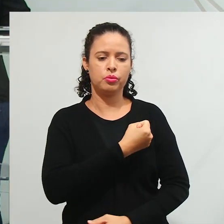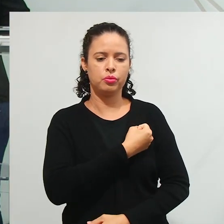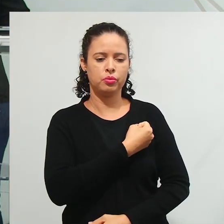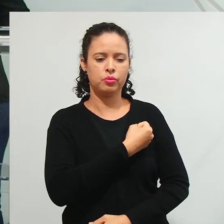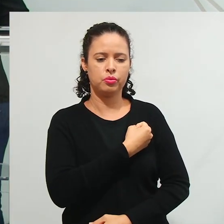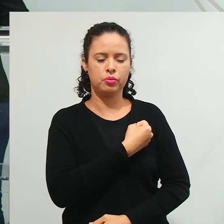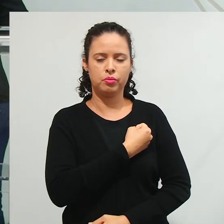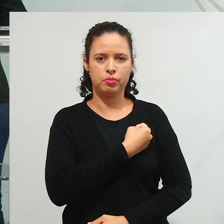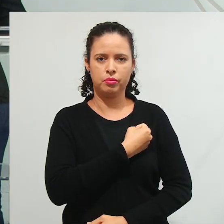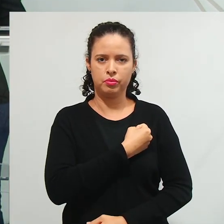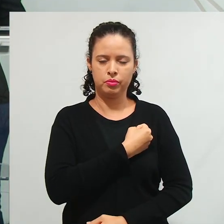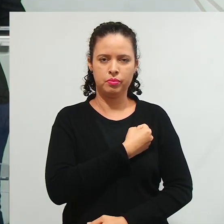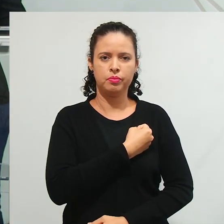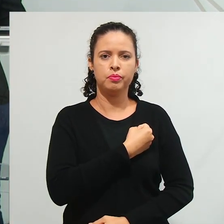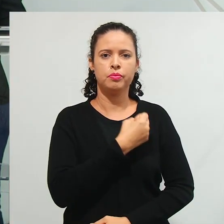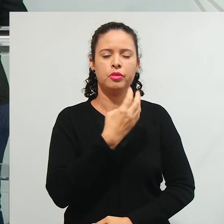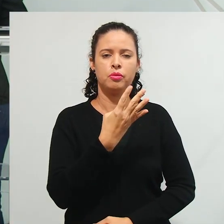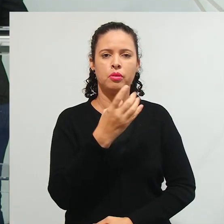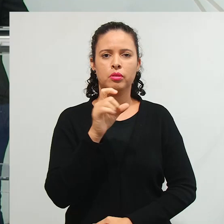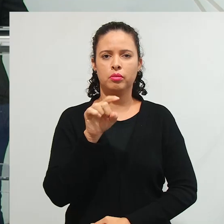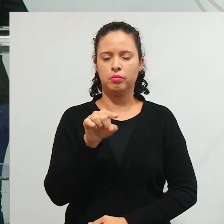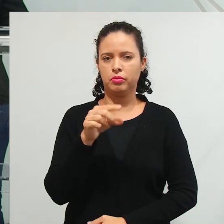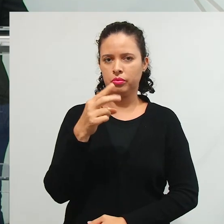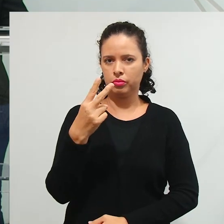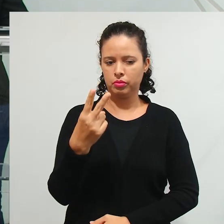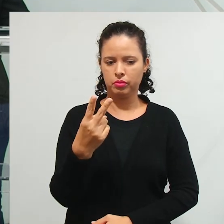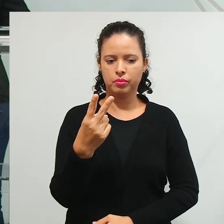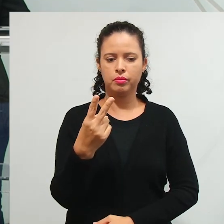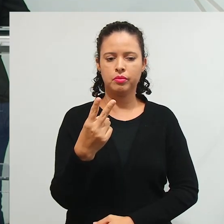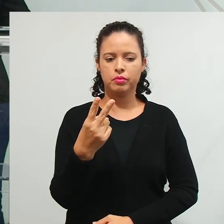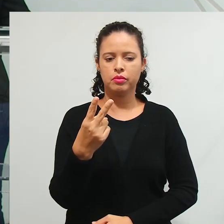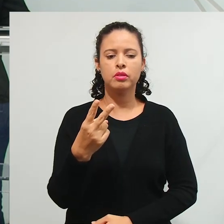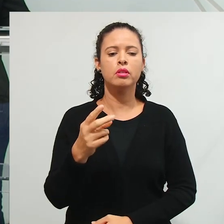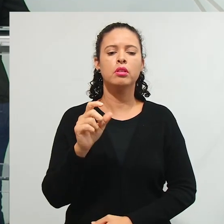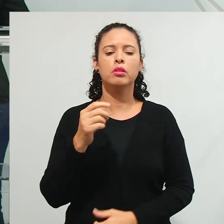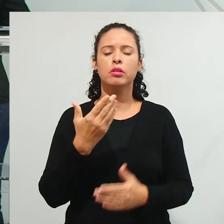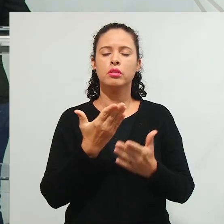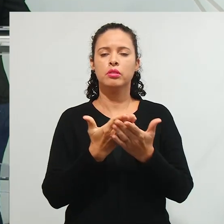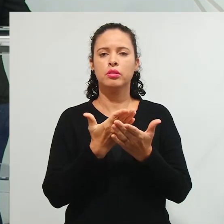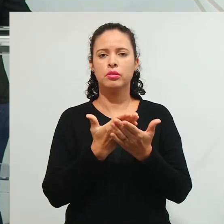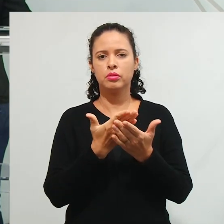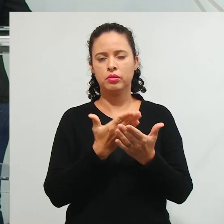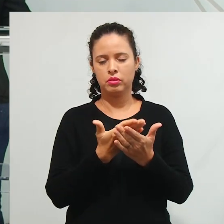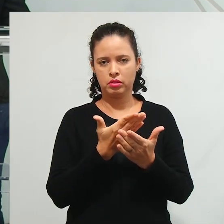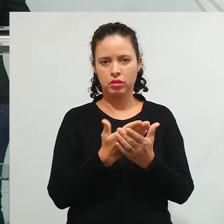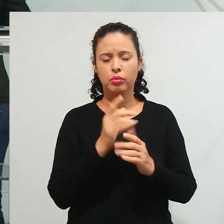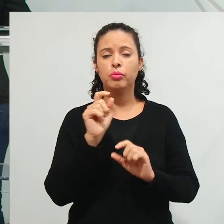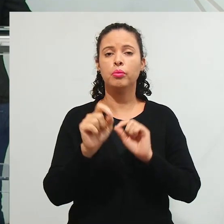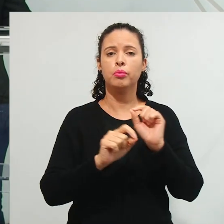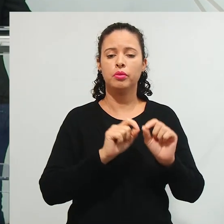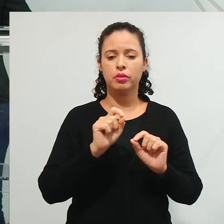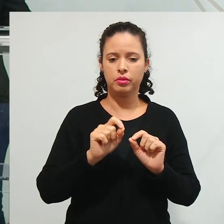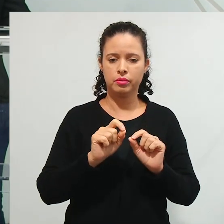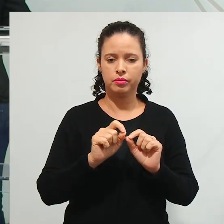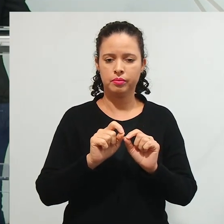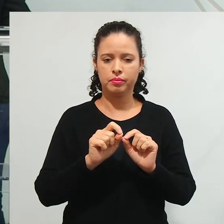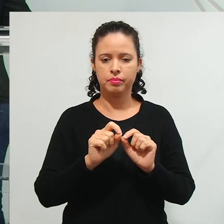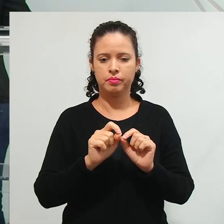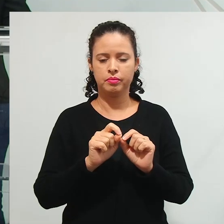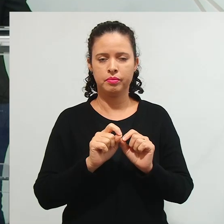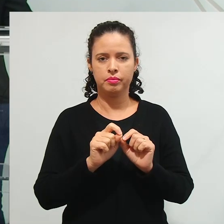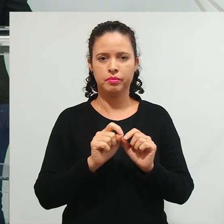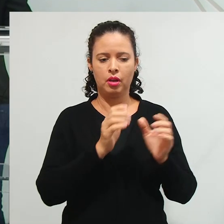de hoje, que é a Web Aula 4.2, onde nós vamos estudar